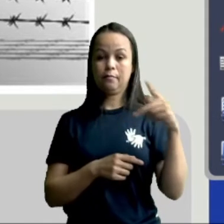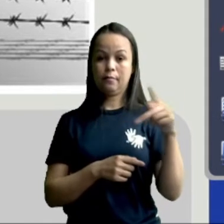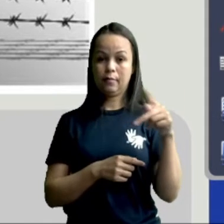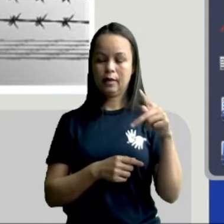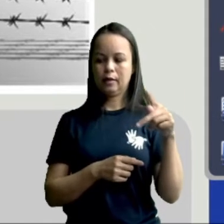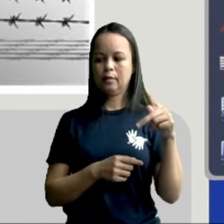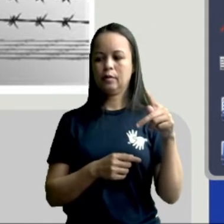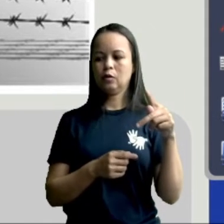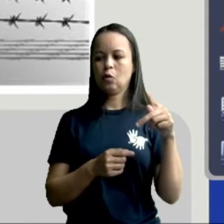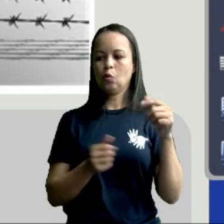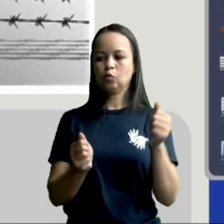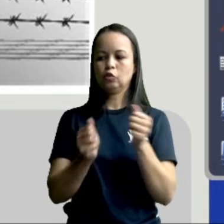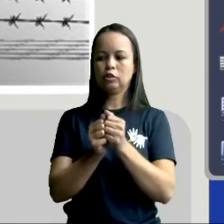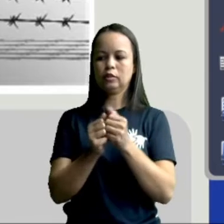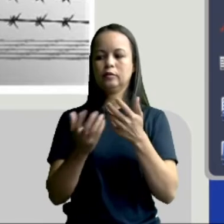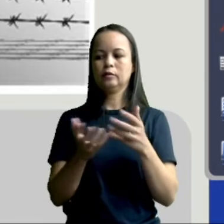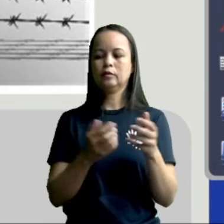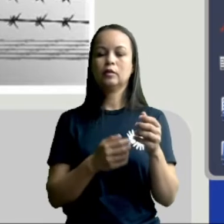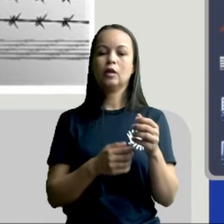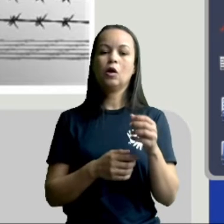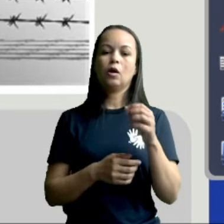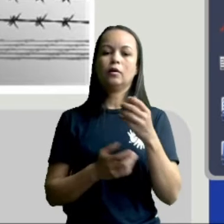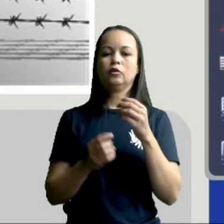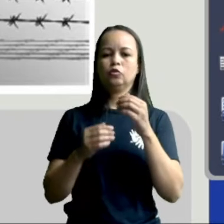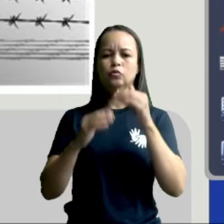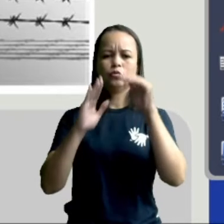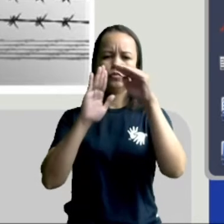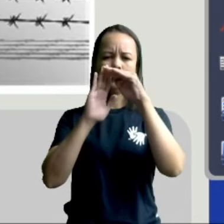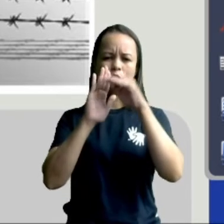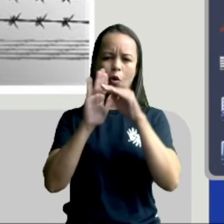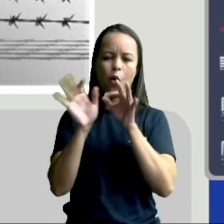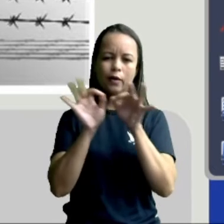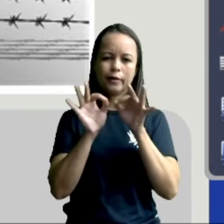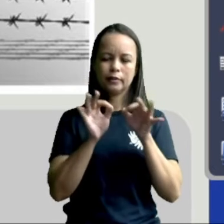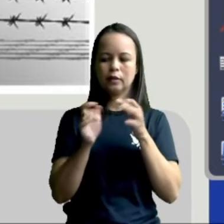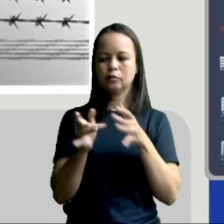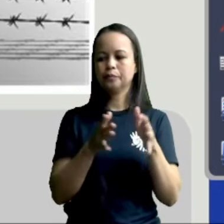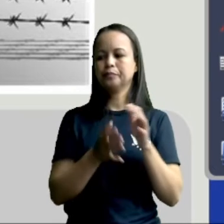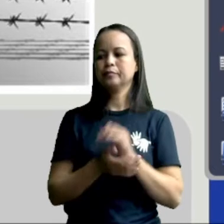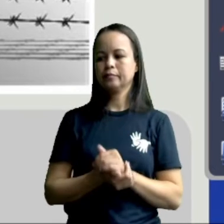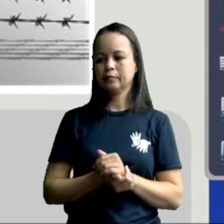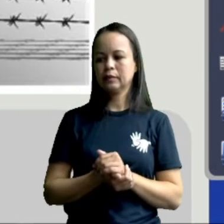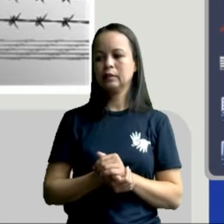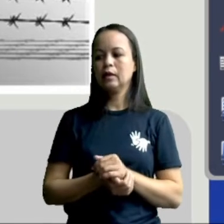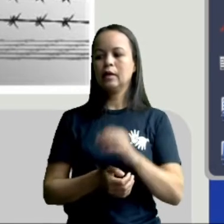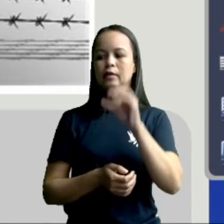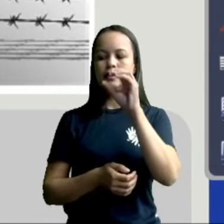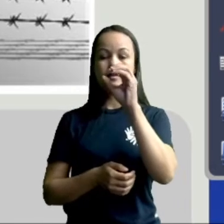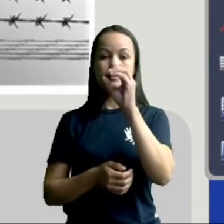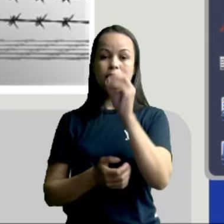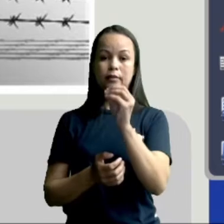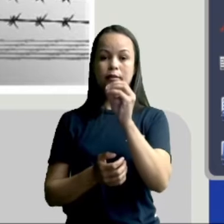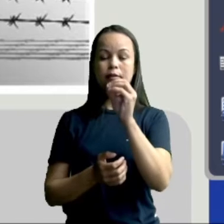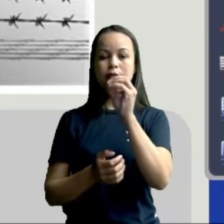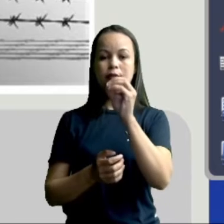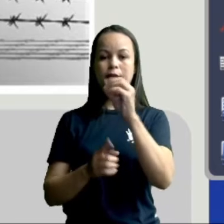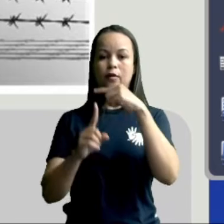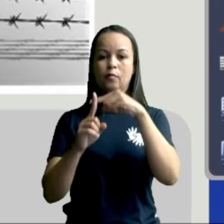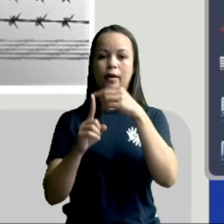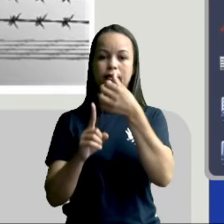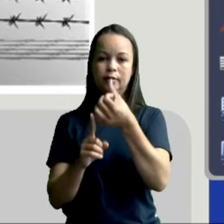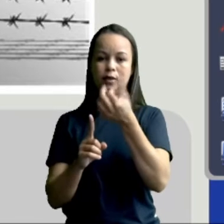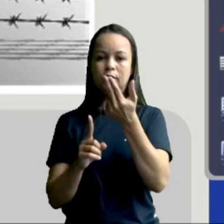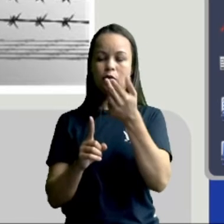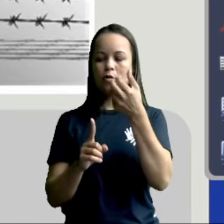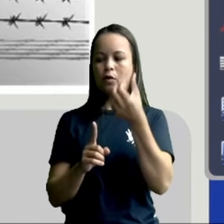juntando casinha com casa decimal, ó, 0 com 6 ficou 6, o 5 com 9, 14, botou o 4, subiu